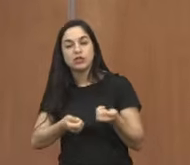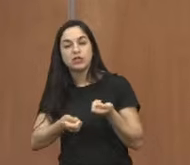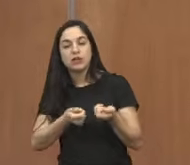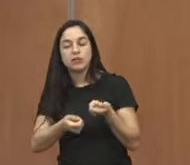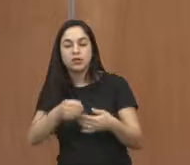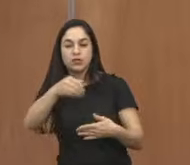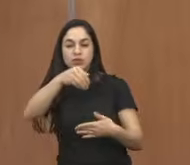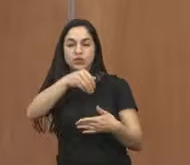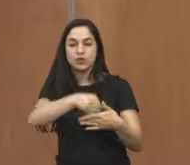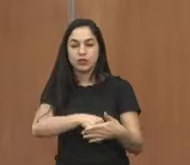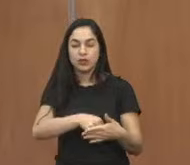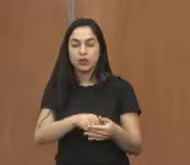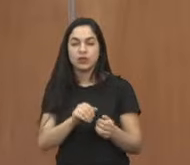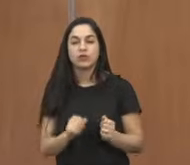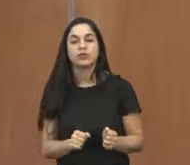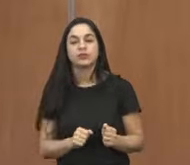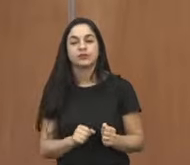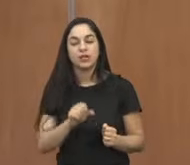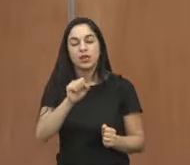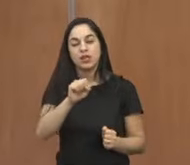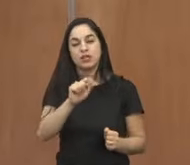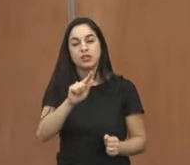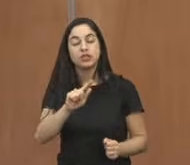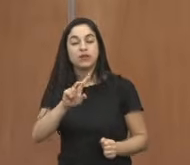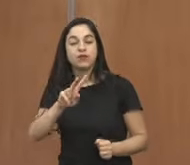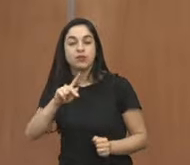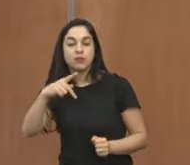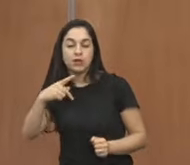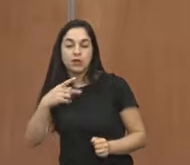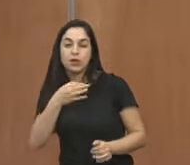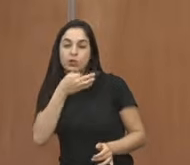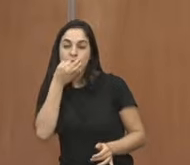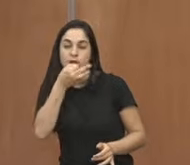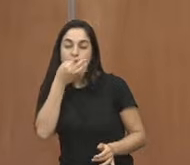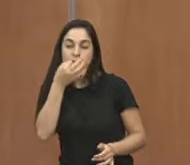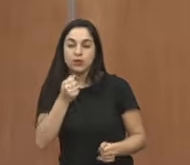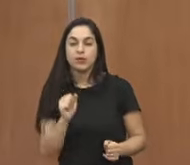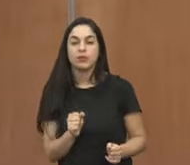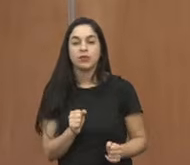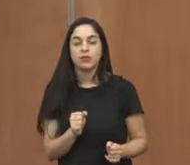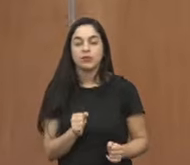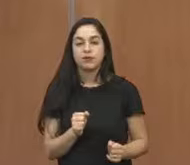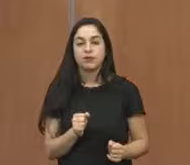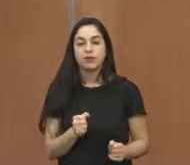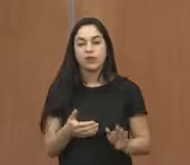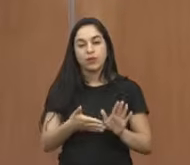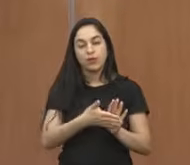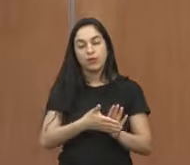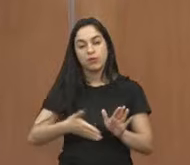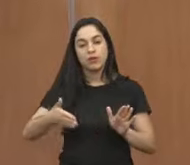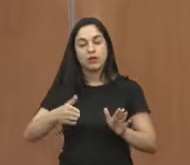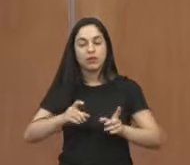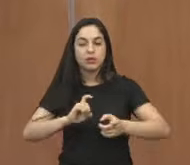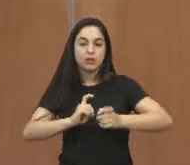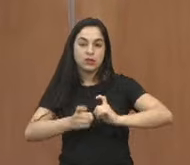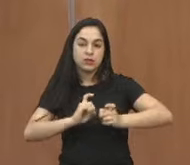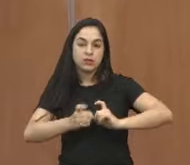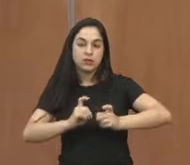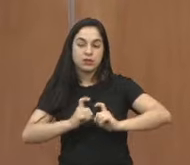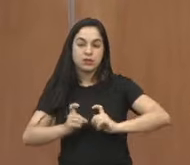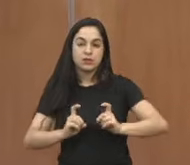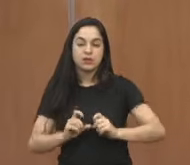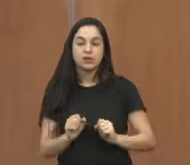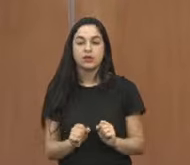Votação Parlamentar, SGVP, ao uso da palavra, aos votos proferidos durante as sessões plenárias e